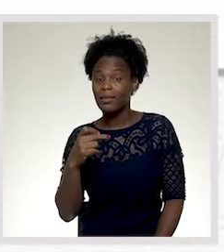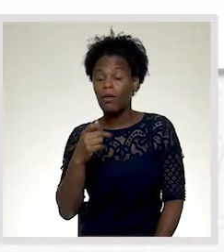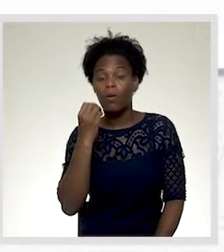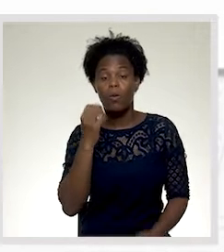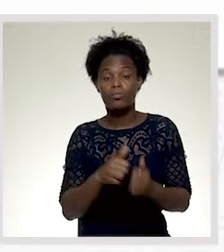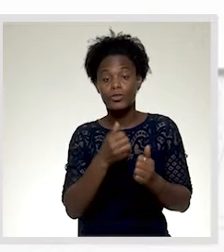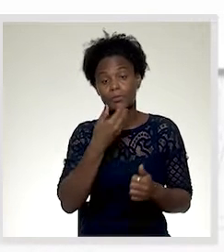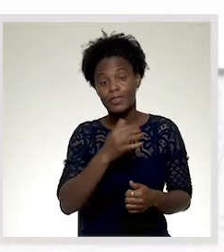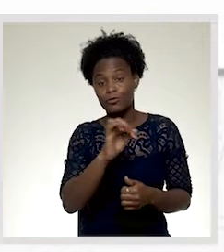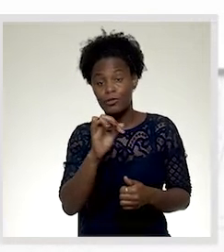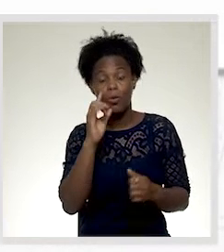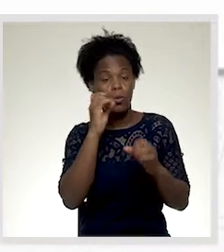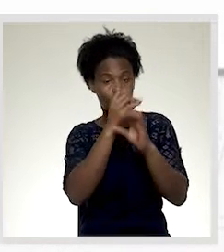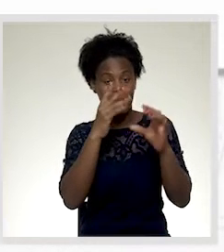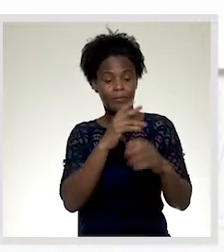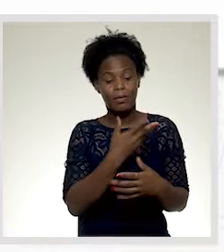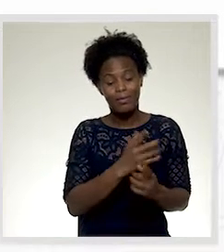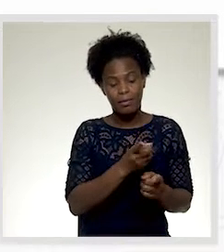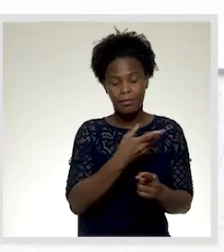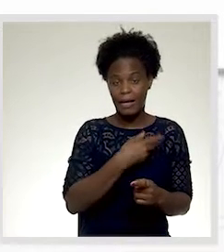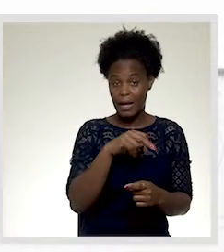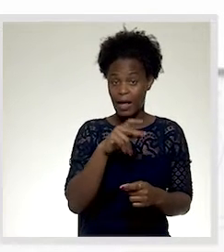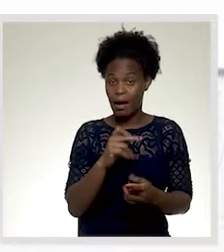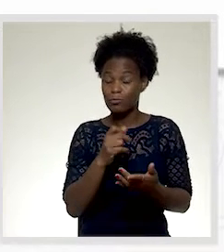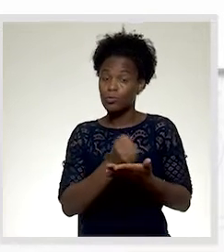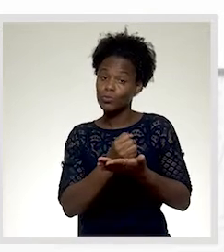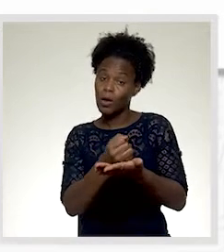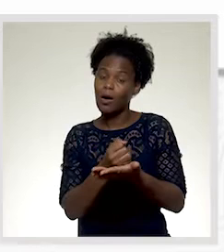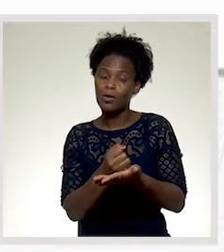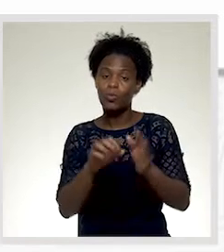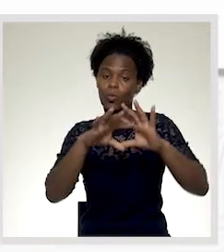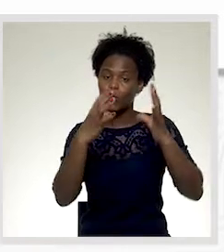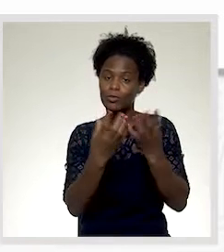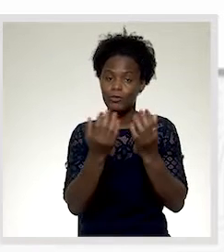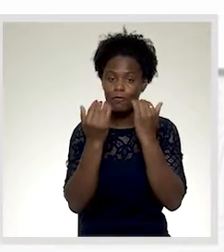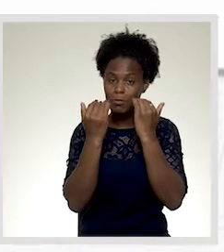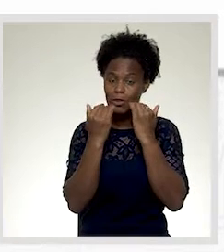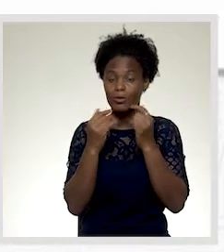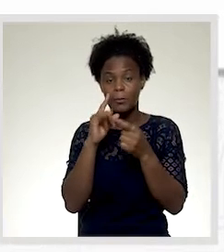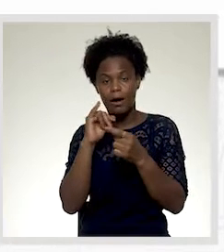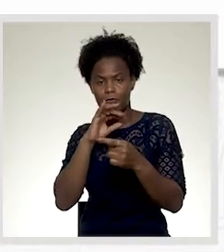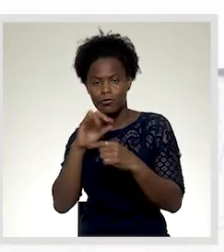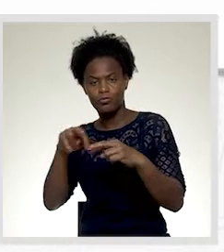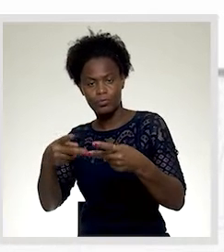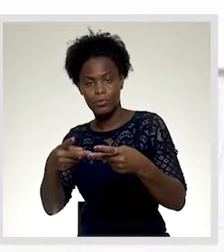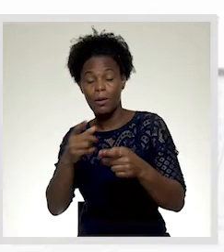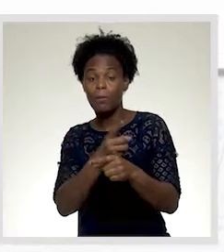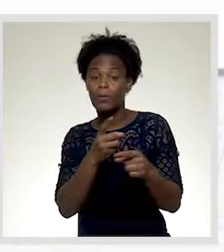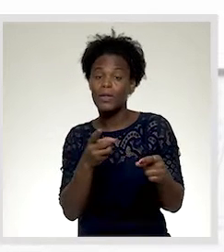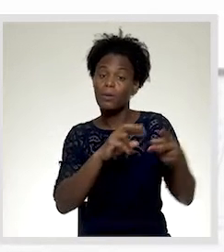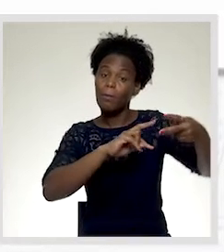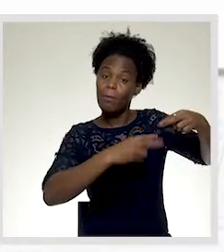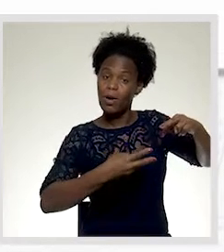é? Concluíram que é o DNA que constitui o suporte universal das informações hereditárias. Por isso, a